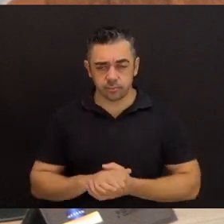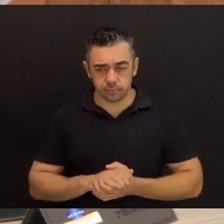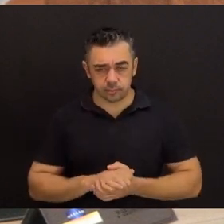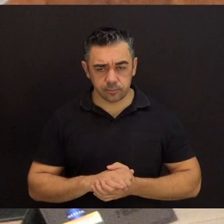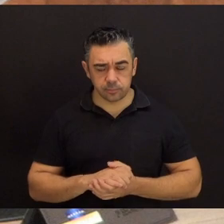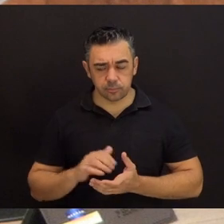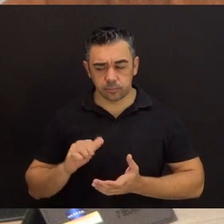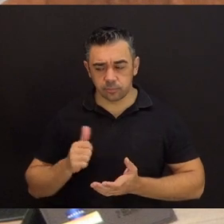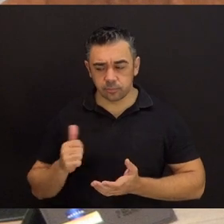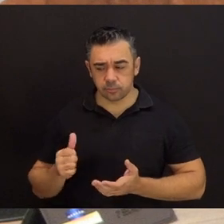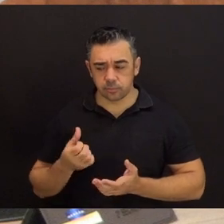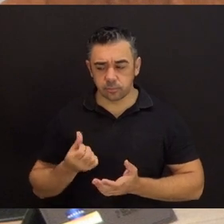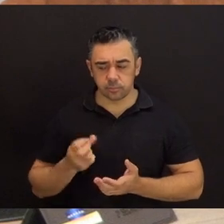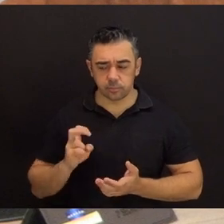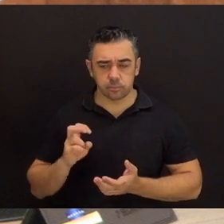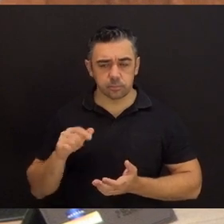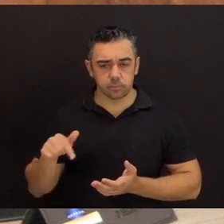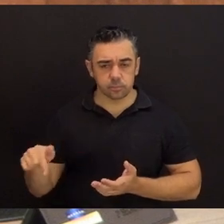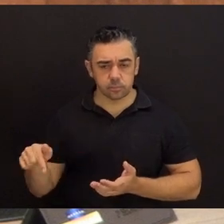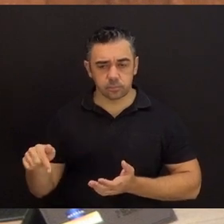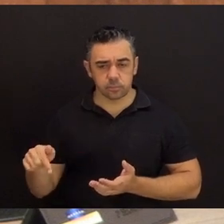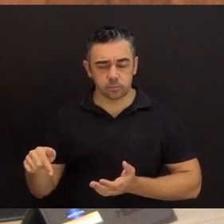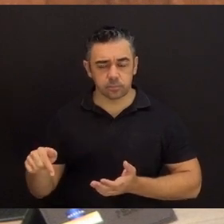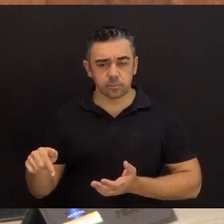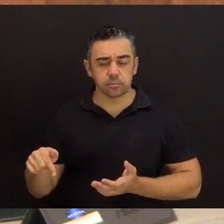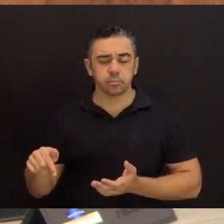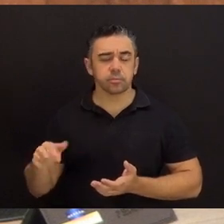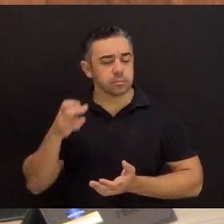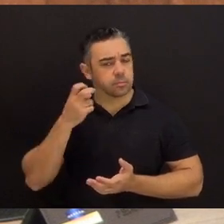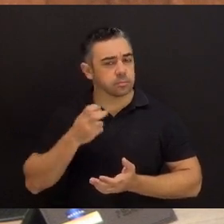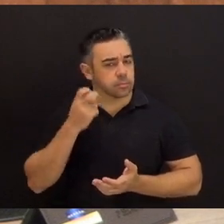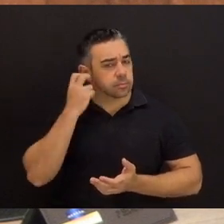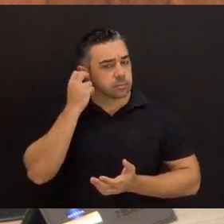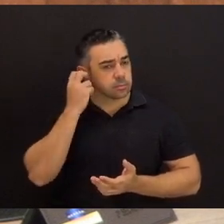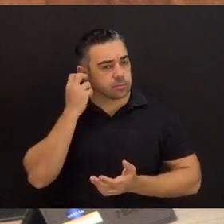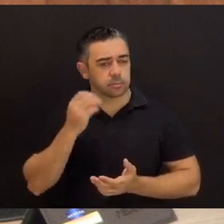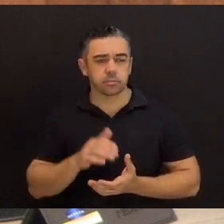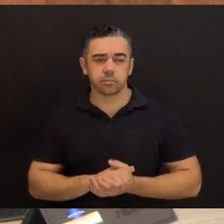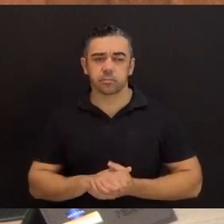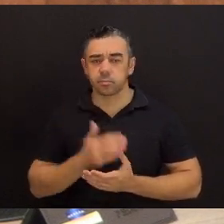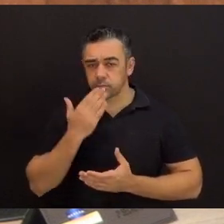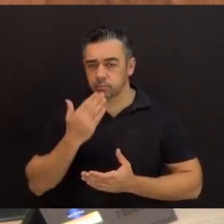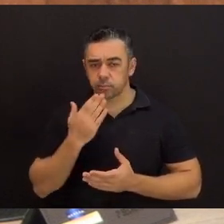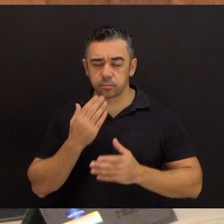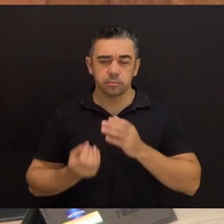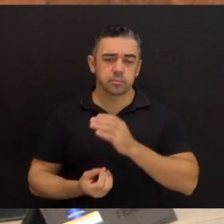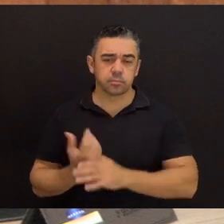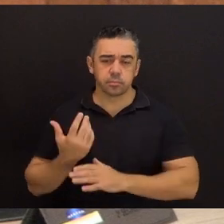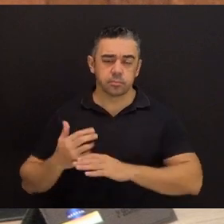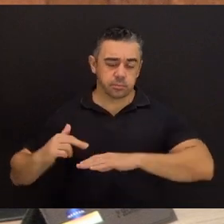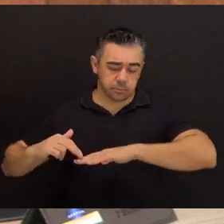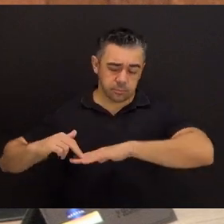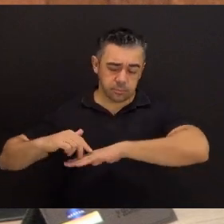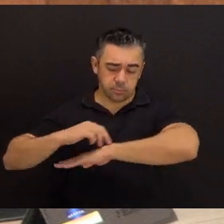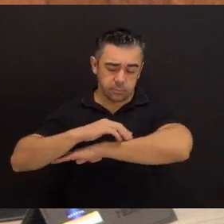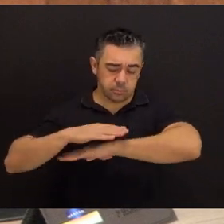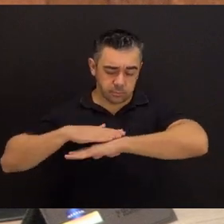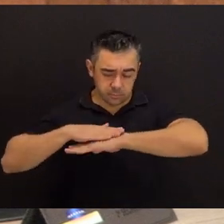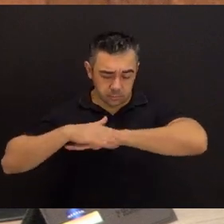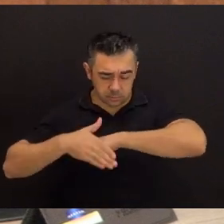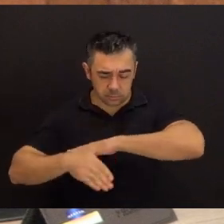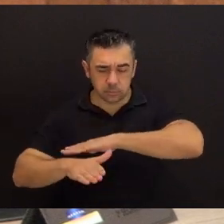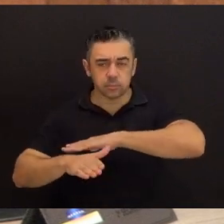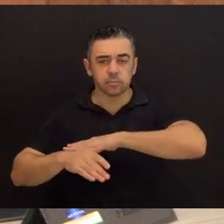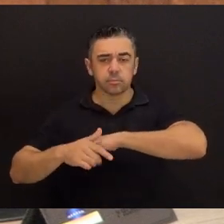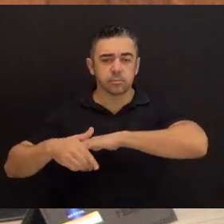número 11657 do vereador Paulinho Maradona que seja Realizado a implantação de Calçada e meio fio em